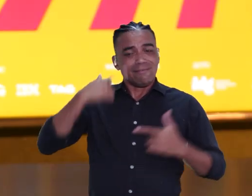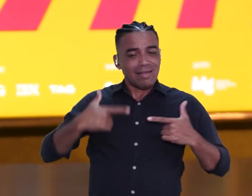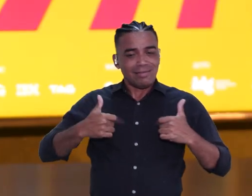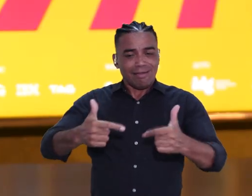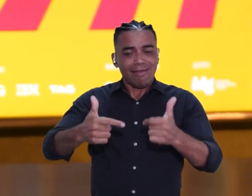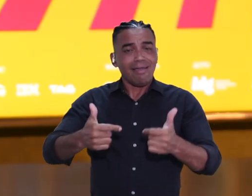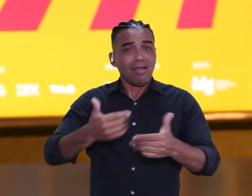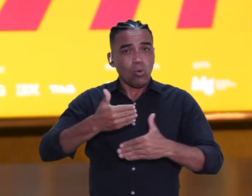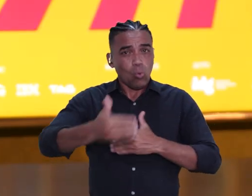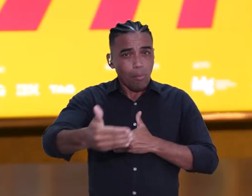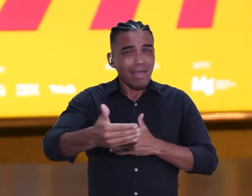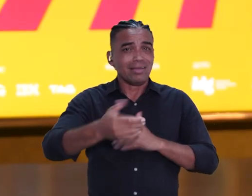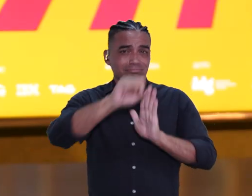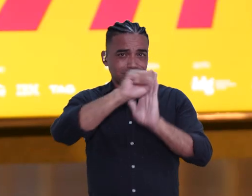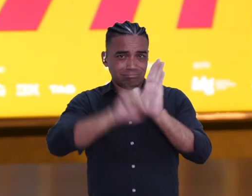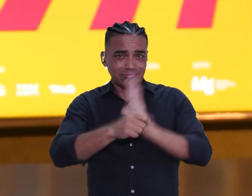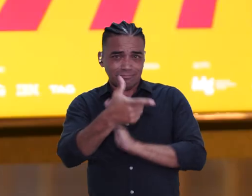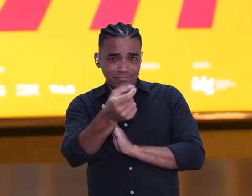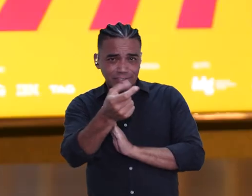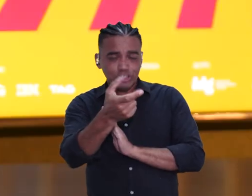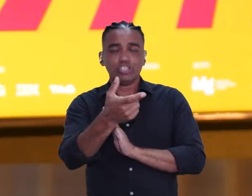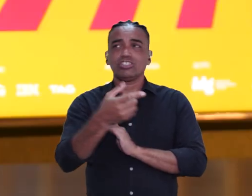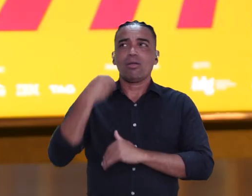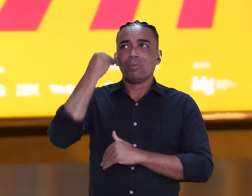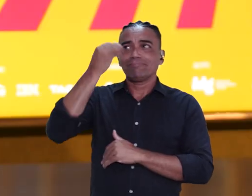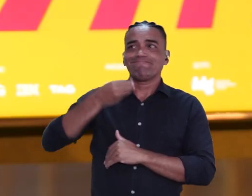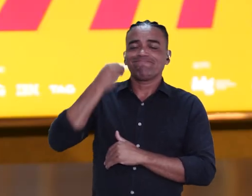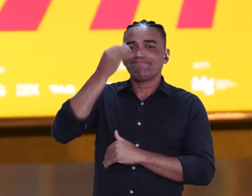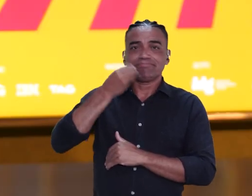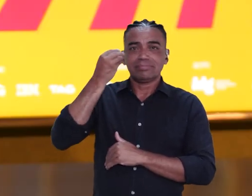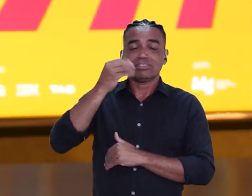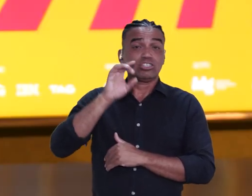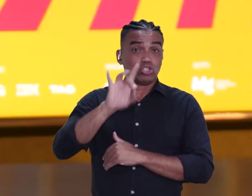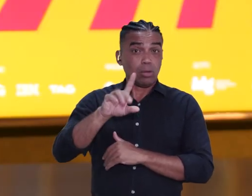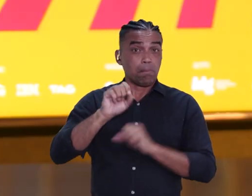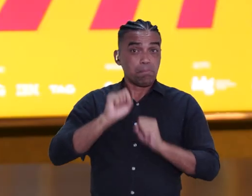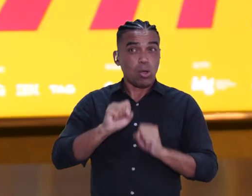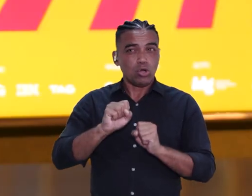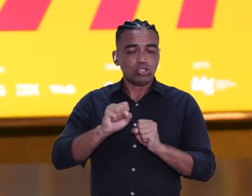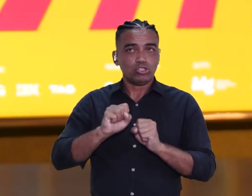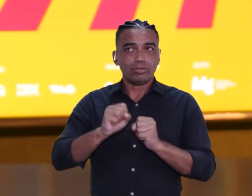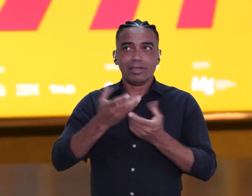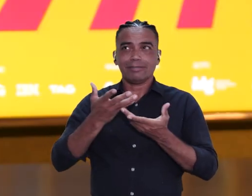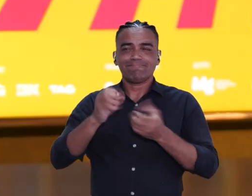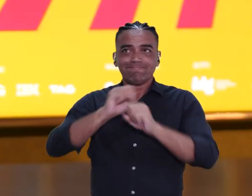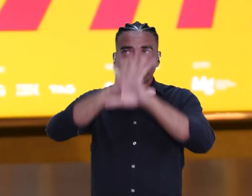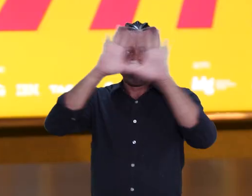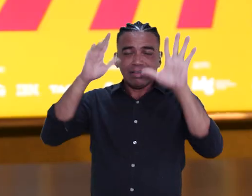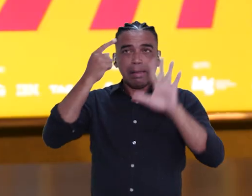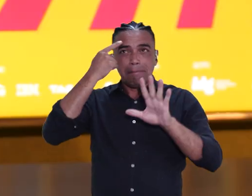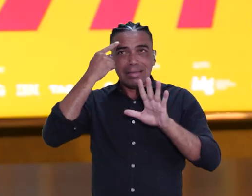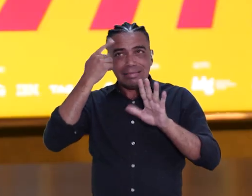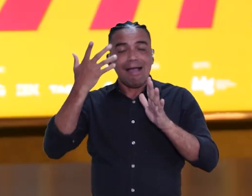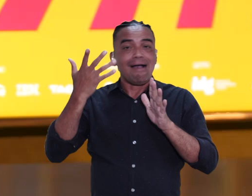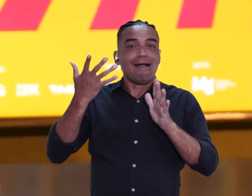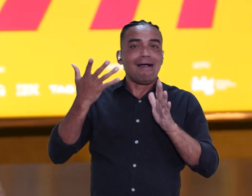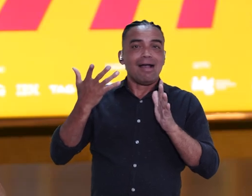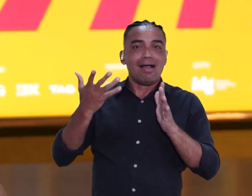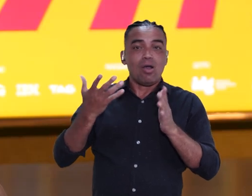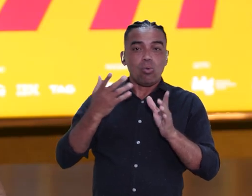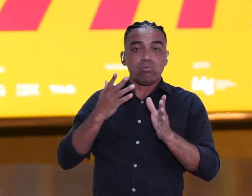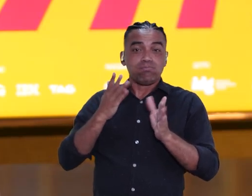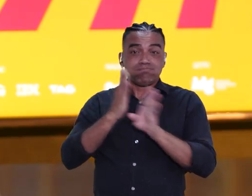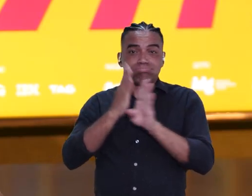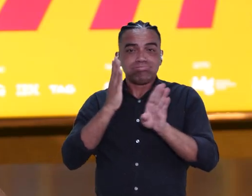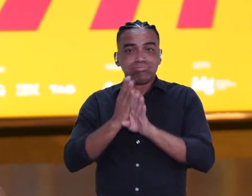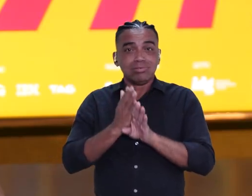começo do século XX, é uma experiência que só se pode elaborar ou tratar com ela pela